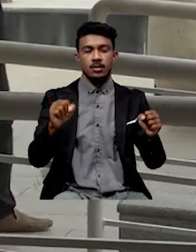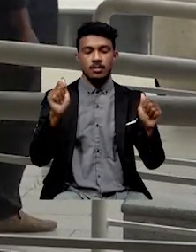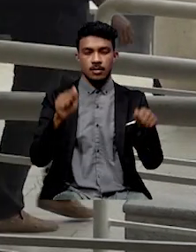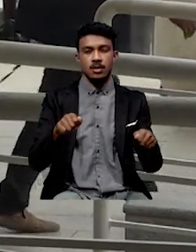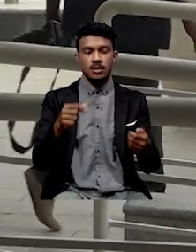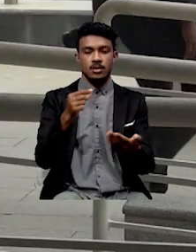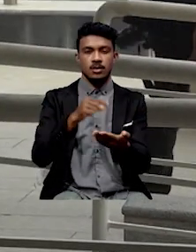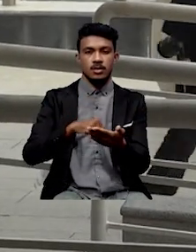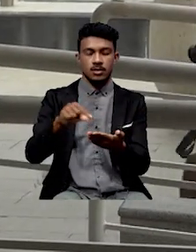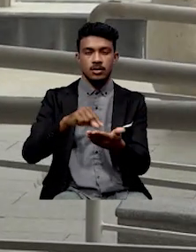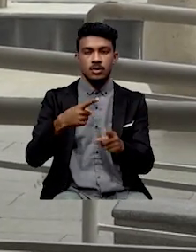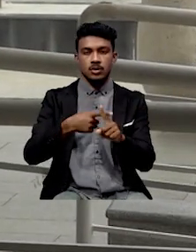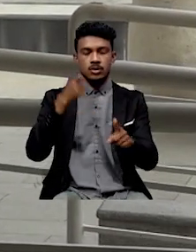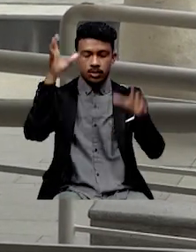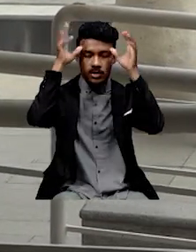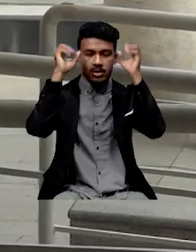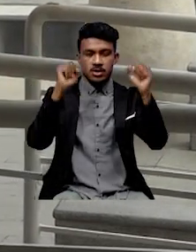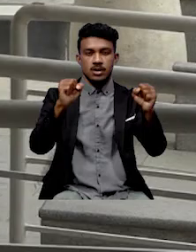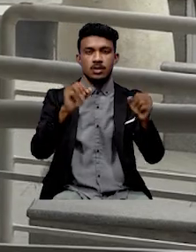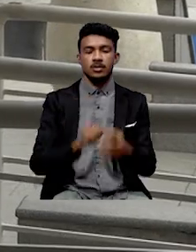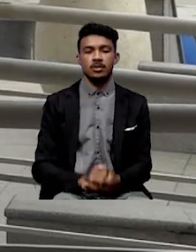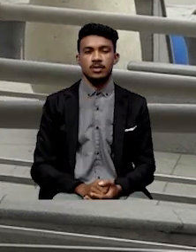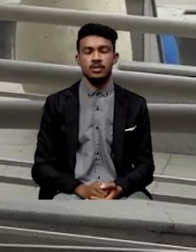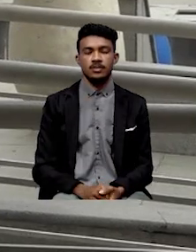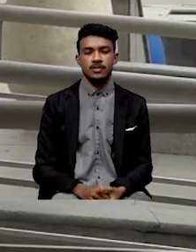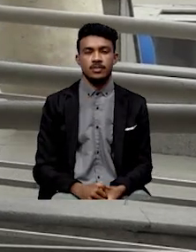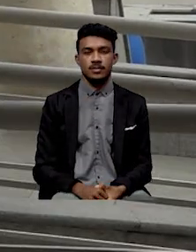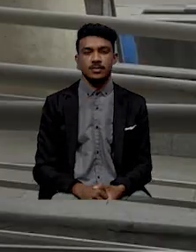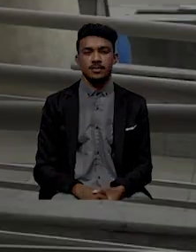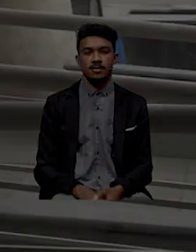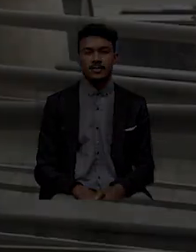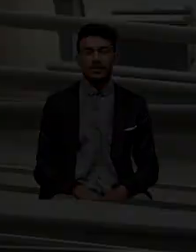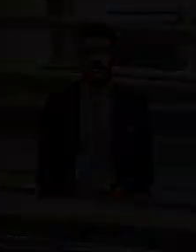promulgação husi presidente república bem-vinda Ximenes GMN